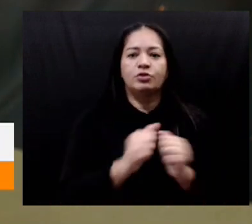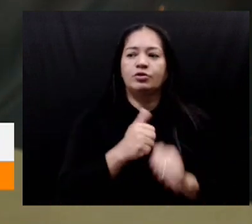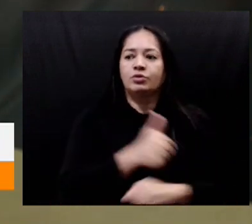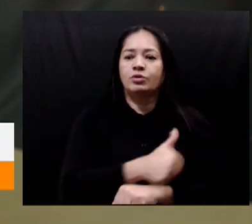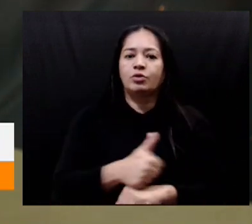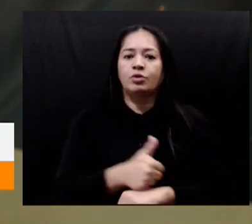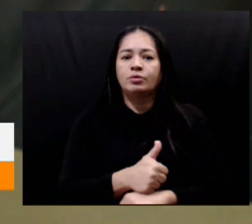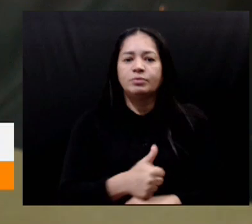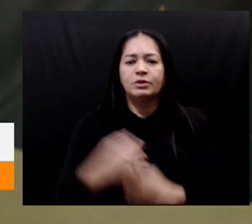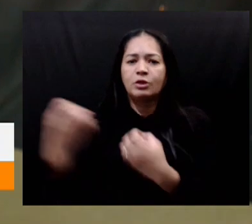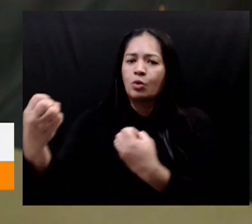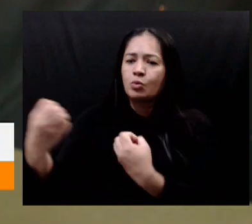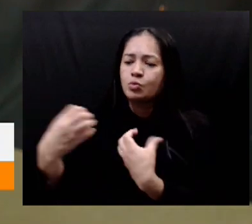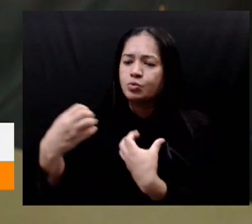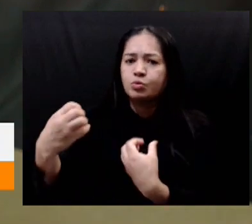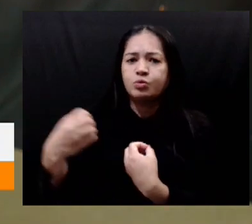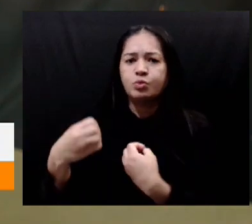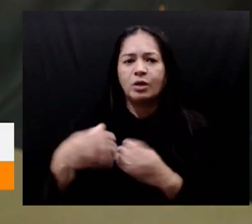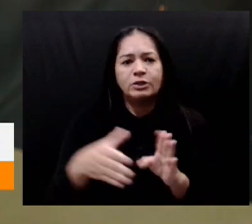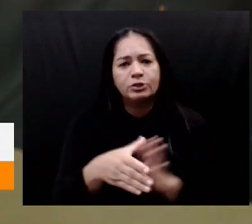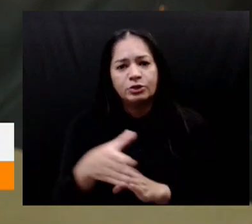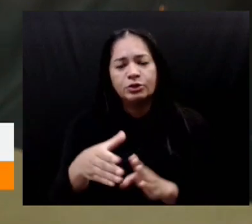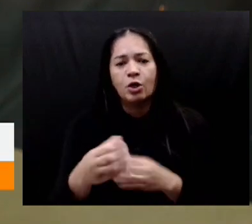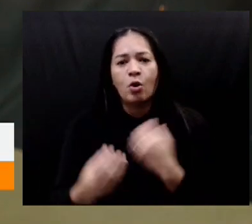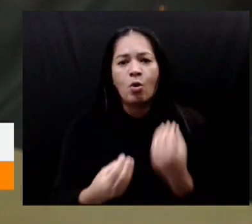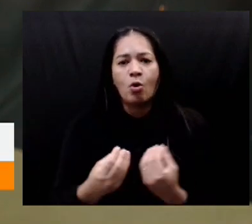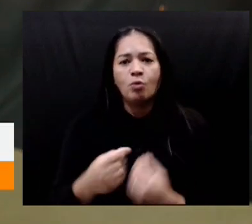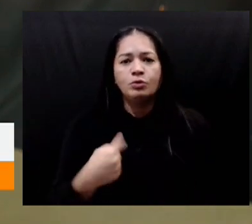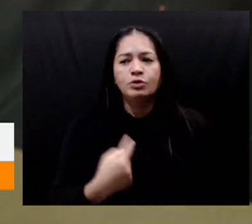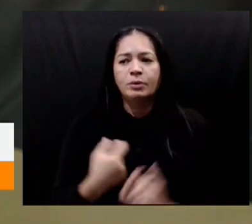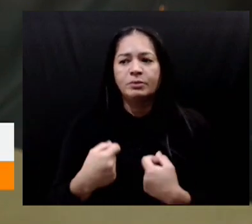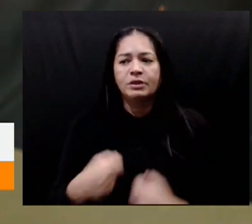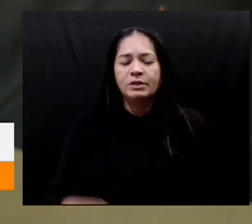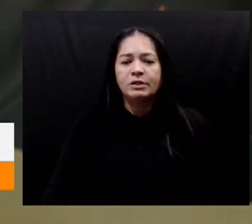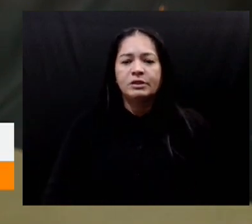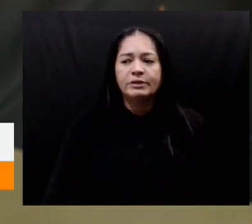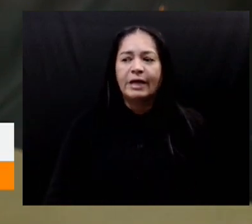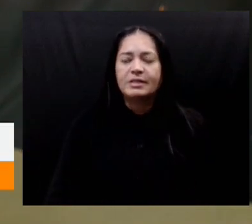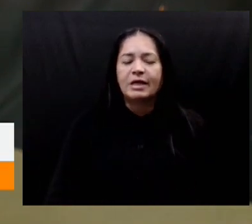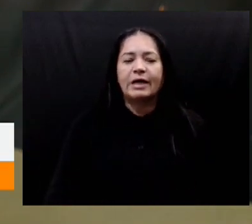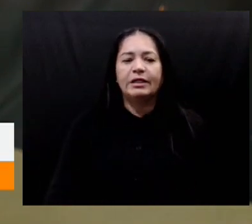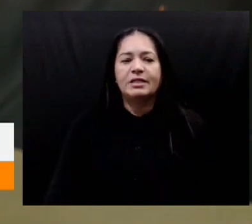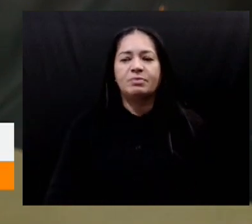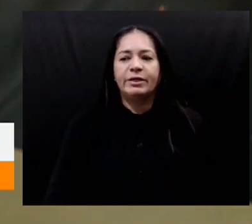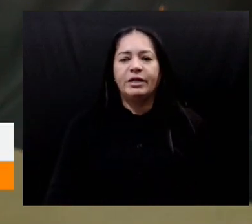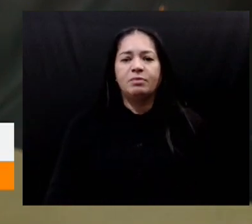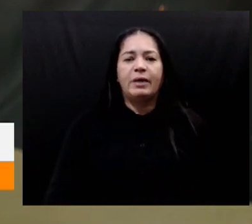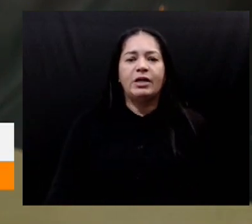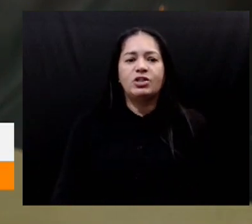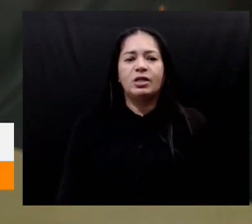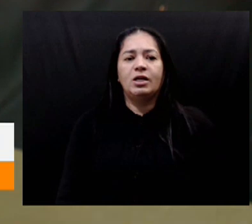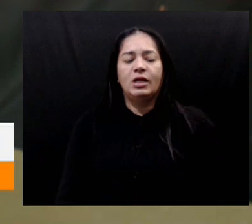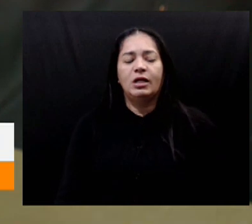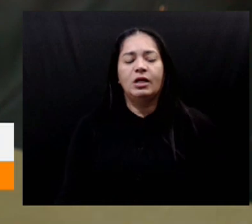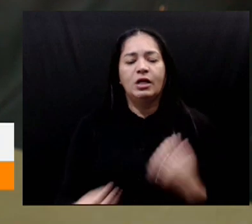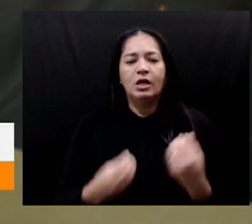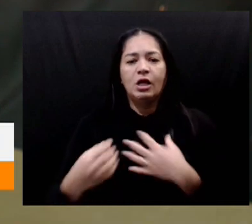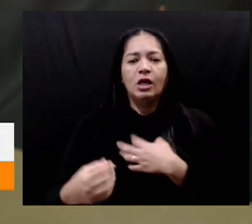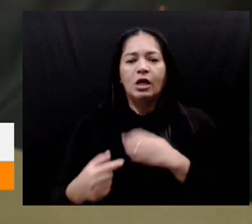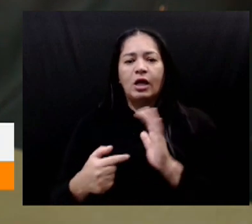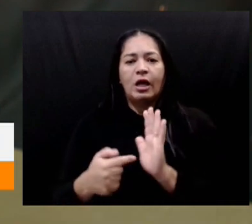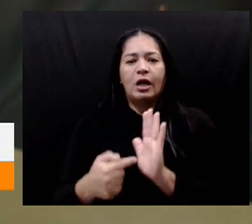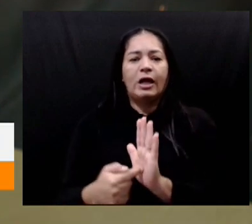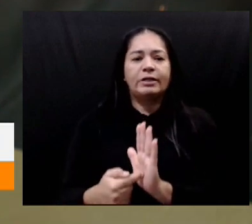né? Sobre como a gente deve se comportar diante dessa situação, no caso de hoje é o medo do